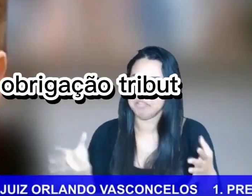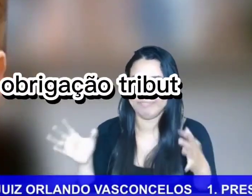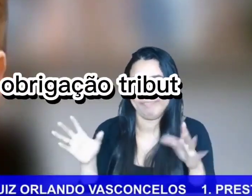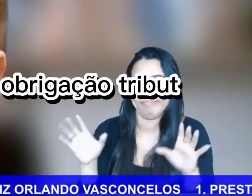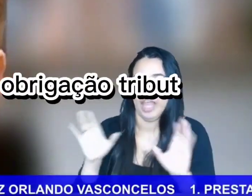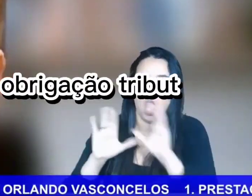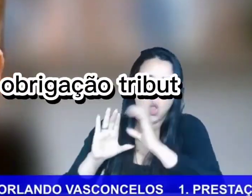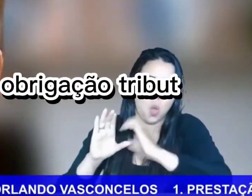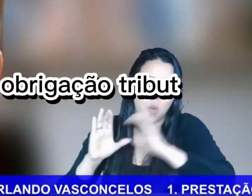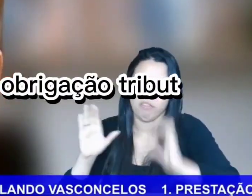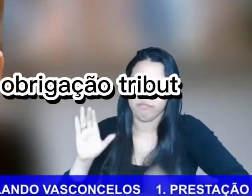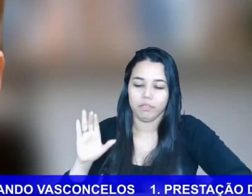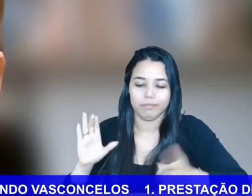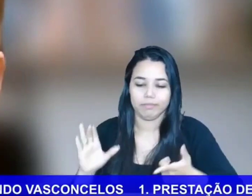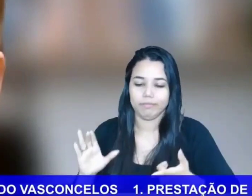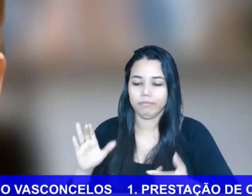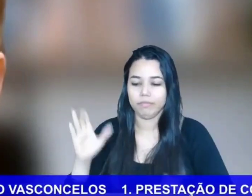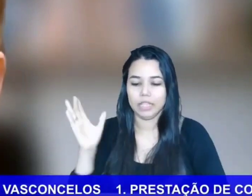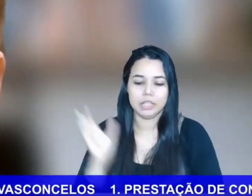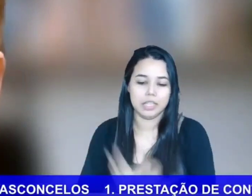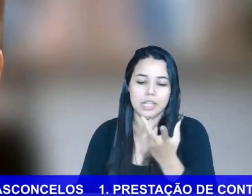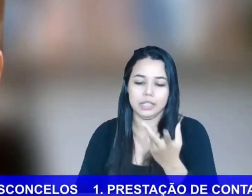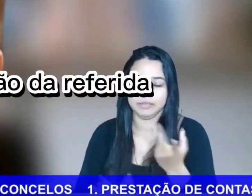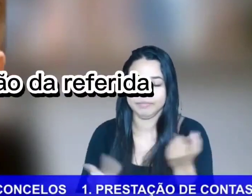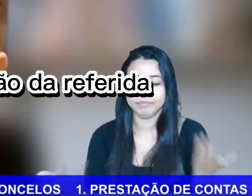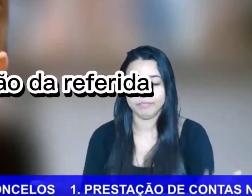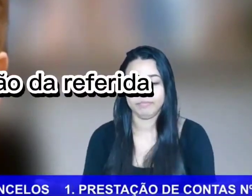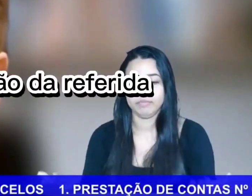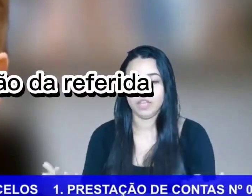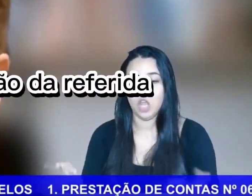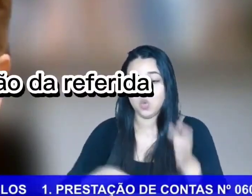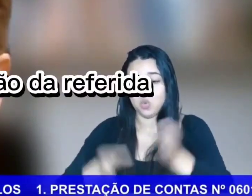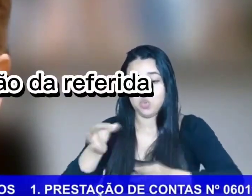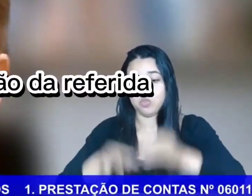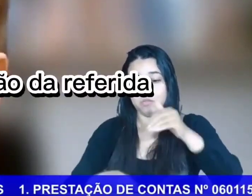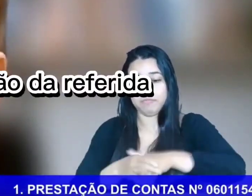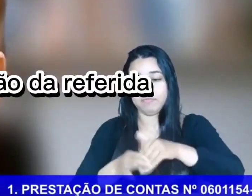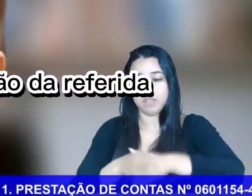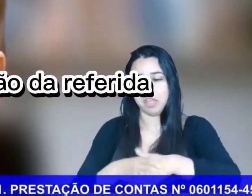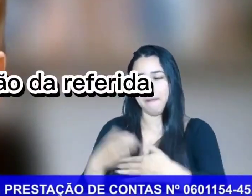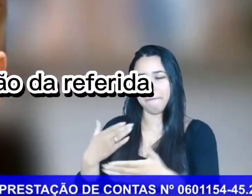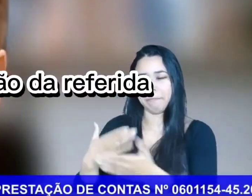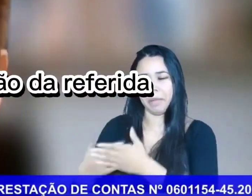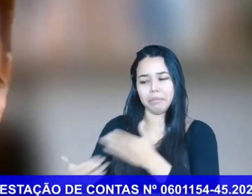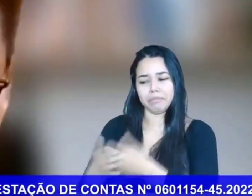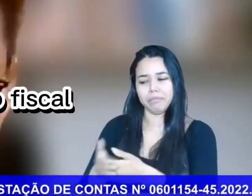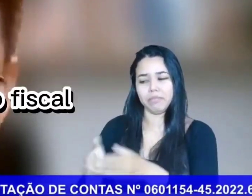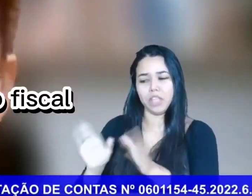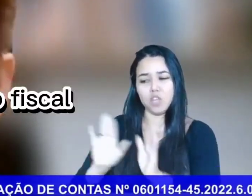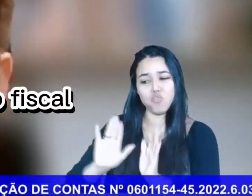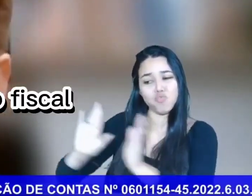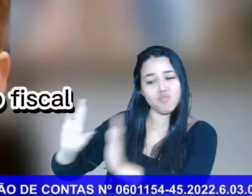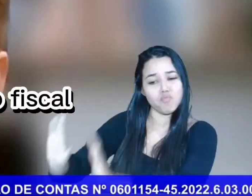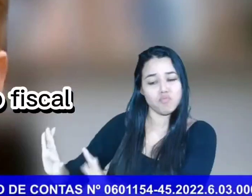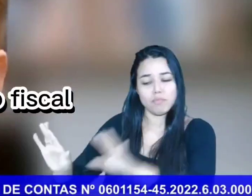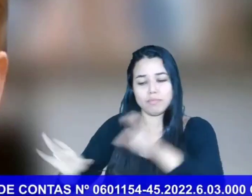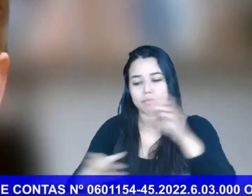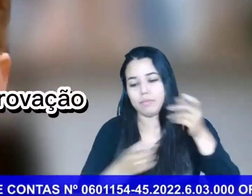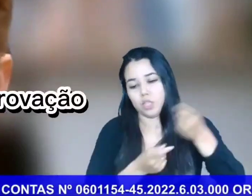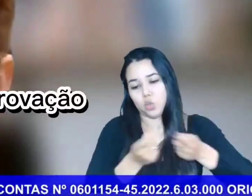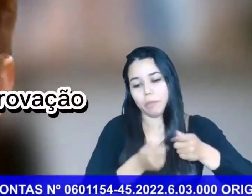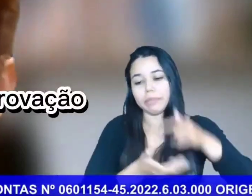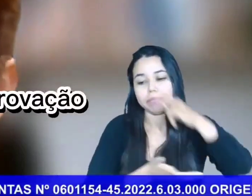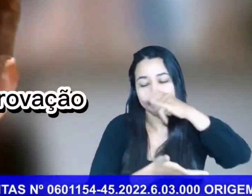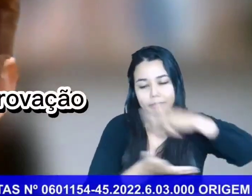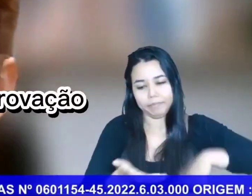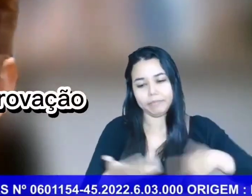fato gerador da obrigação tributária, a Justiça Eleitoral poderá dispensar a comprovação da referida despesa por meio de documento fiscal,